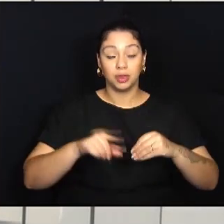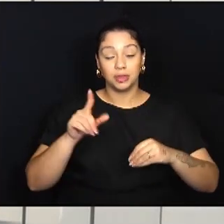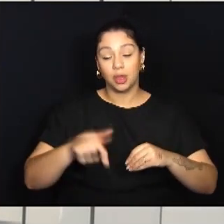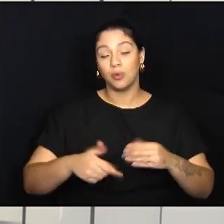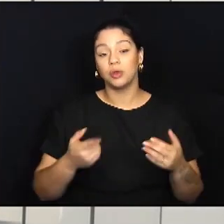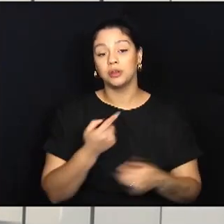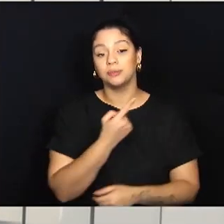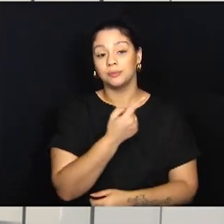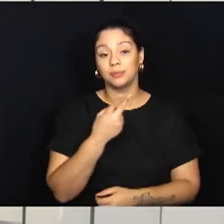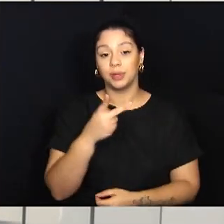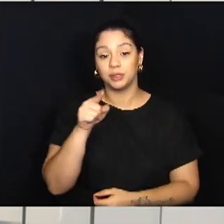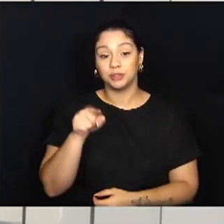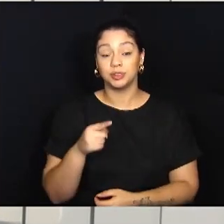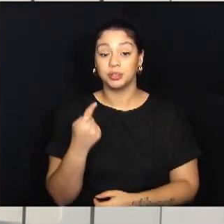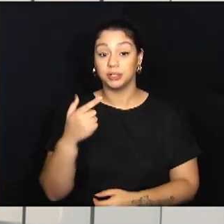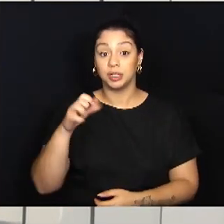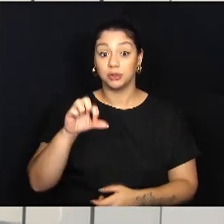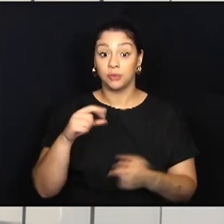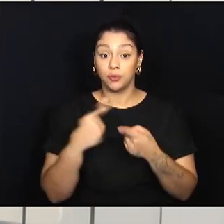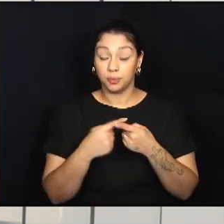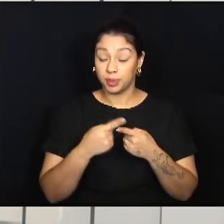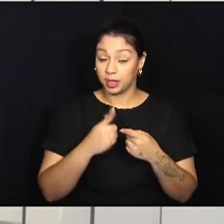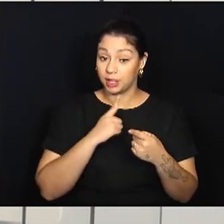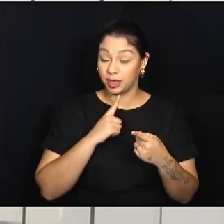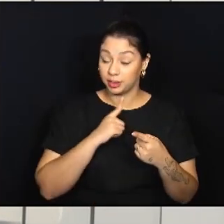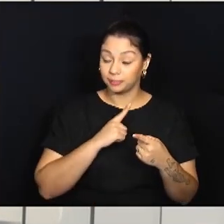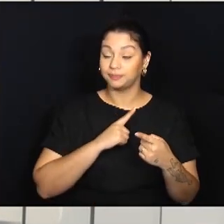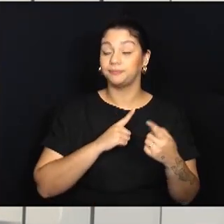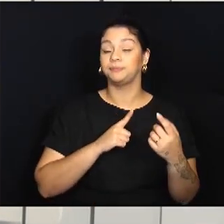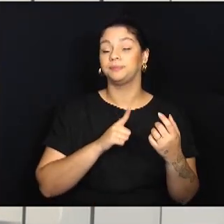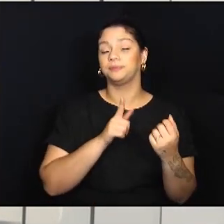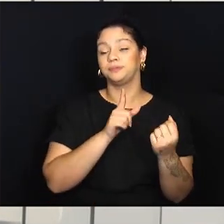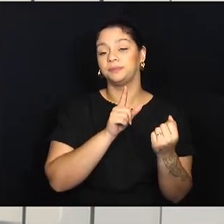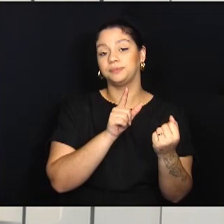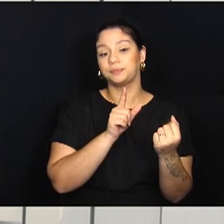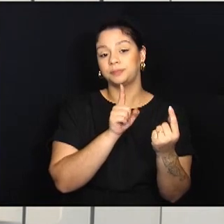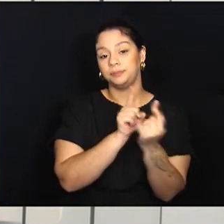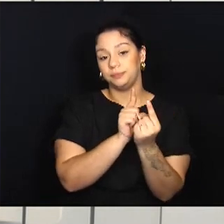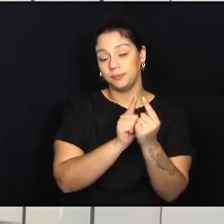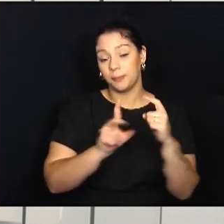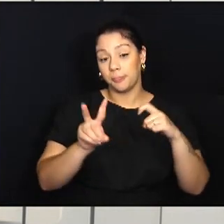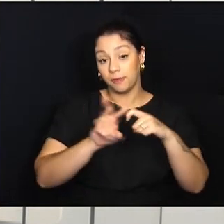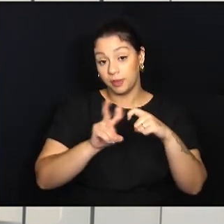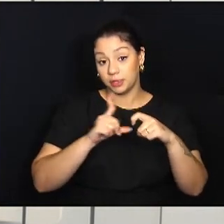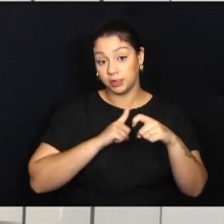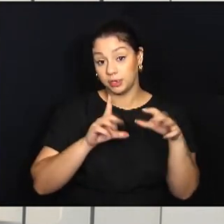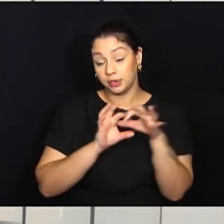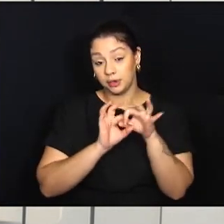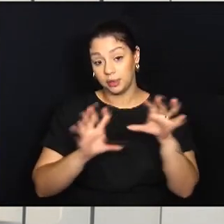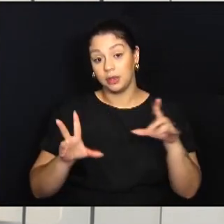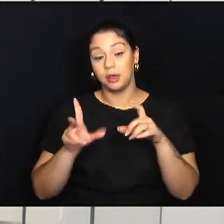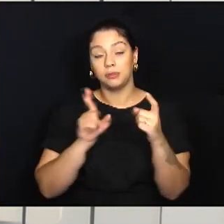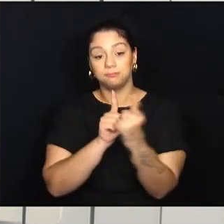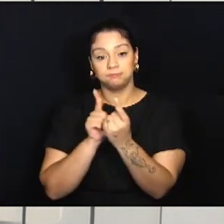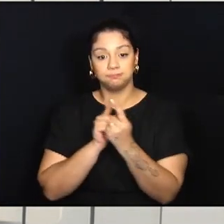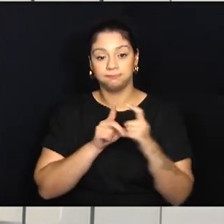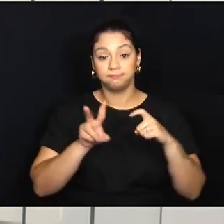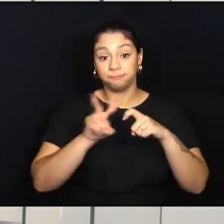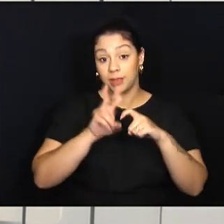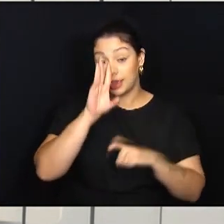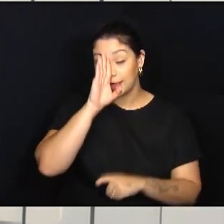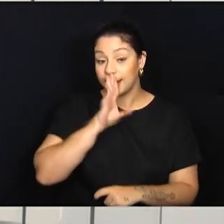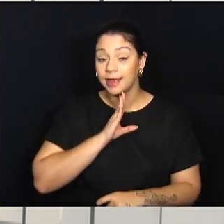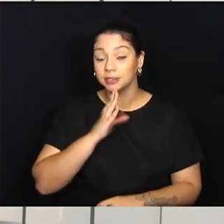minutos, porque olha só, em consultório veterinário móvel aqui da cidade, que oferece atendimento veterinário de forma gratuita